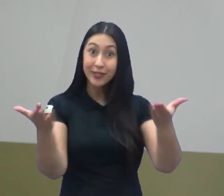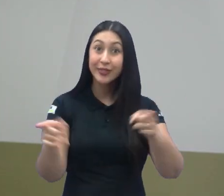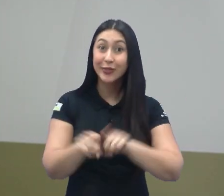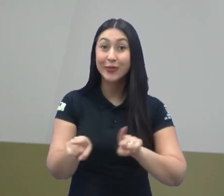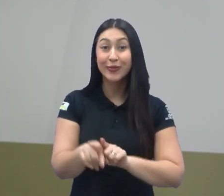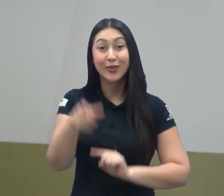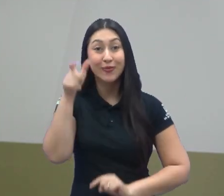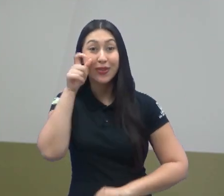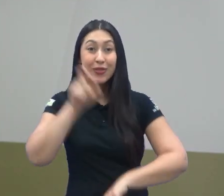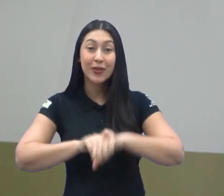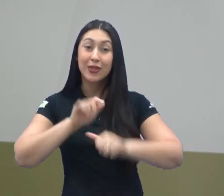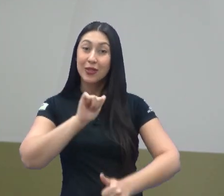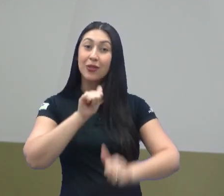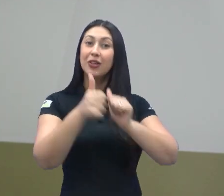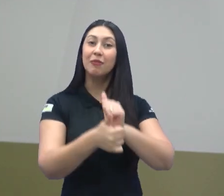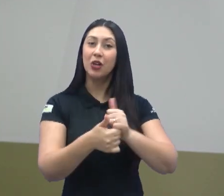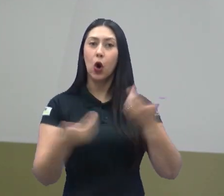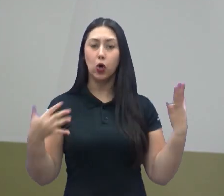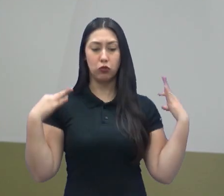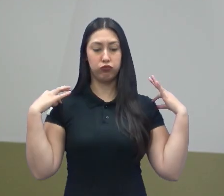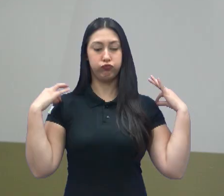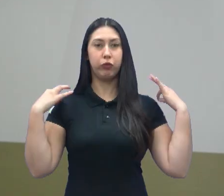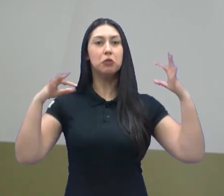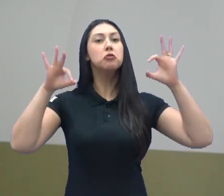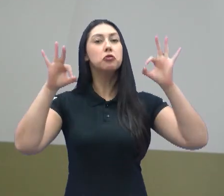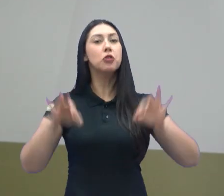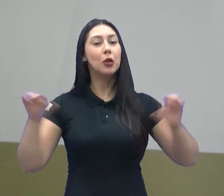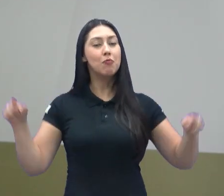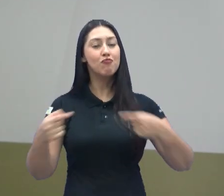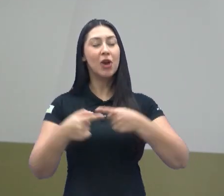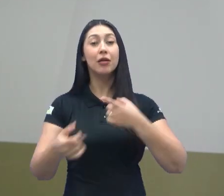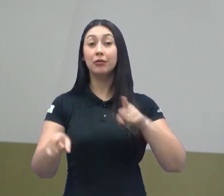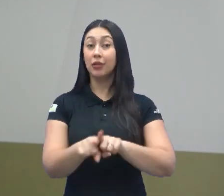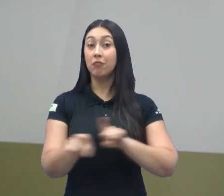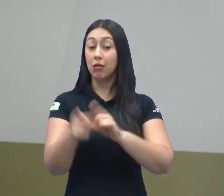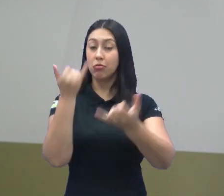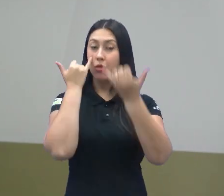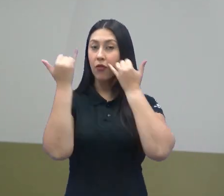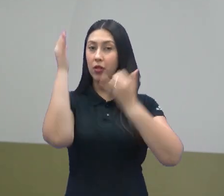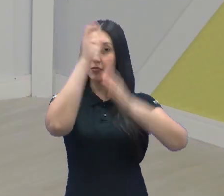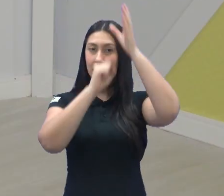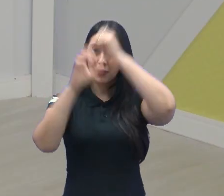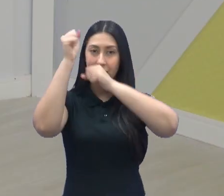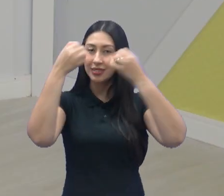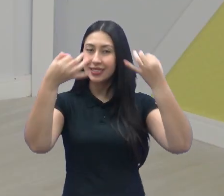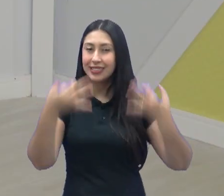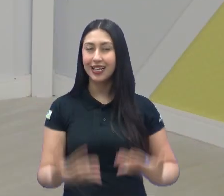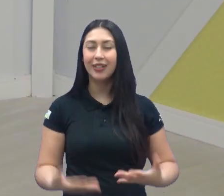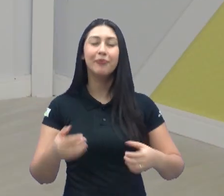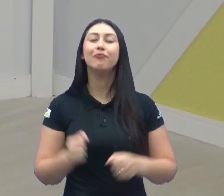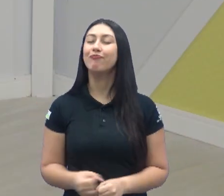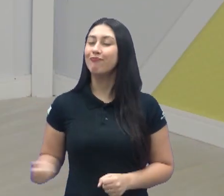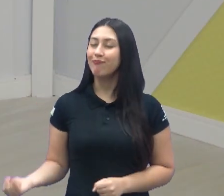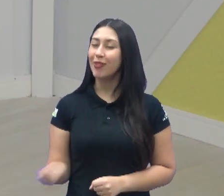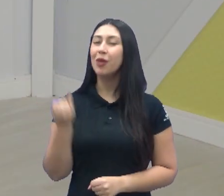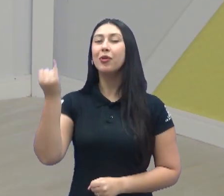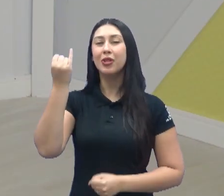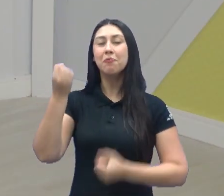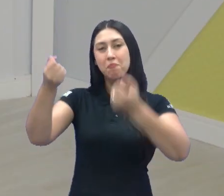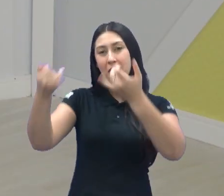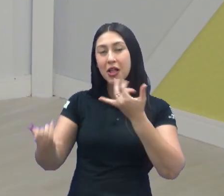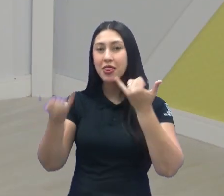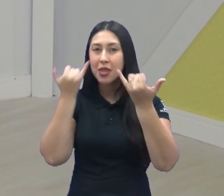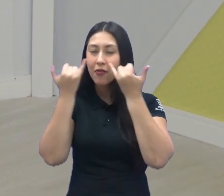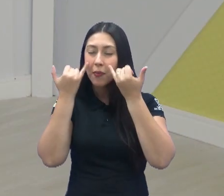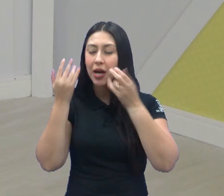do Esporte, devidamente uniformizado e bem informado para poder falar sobre o esporte aqui da cidade. Isso é o mais importante, o Paulito sempre muito